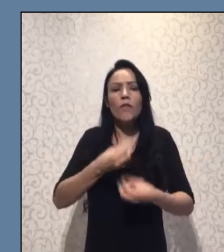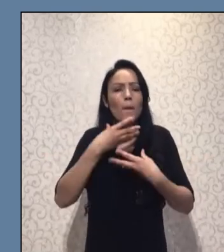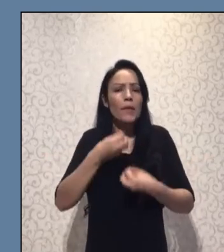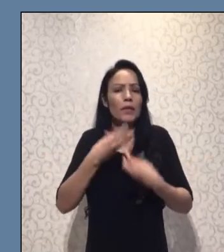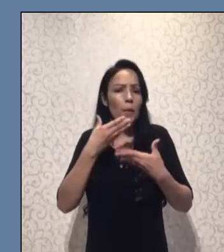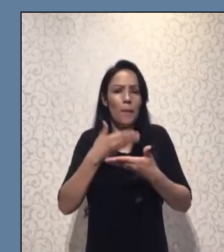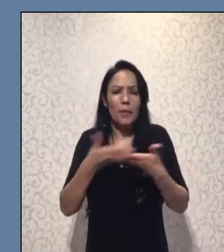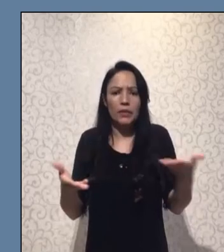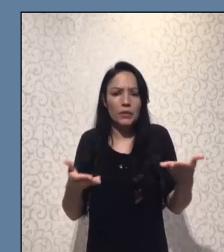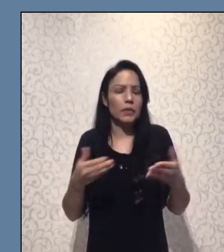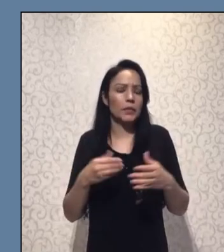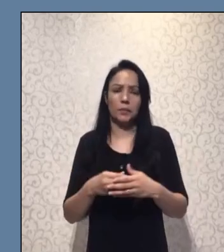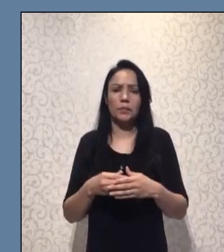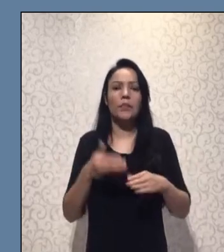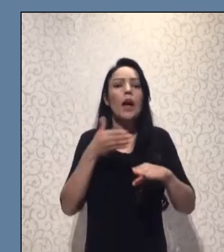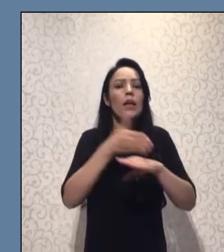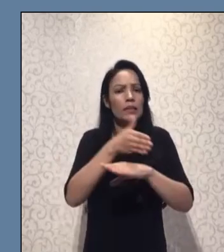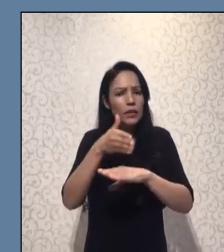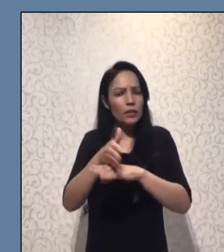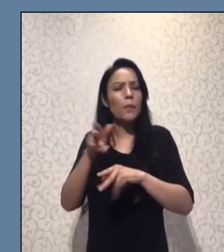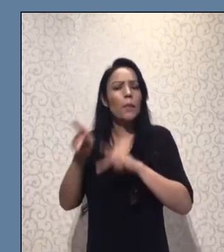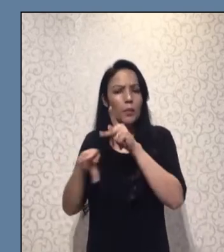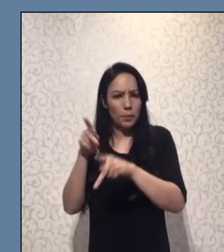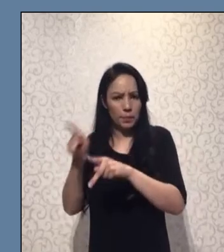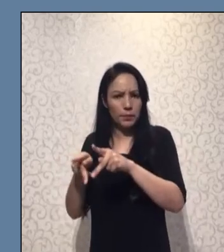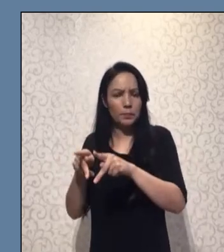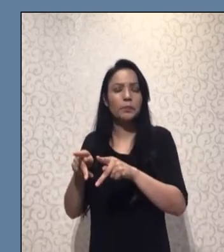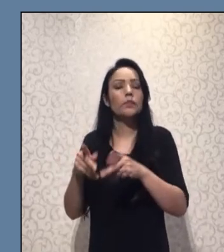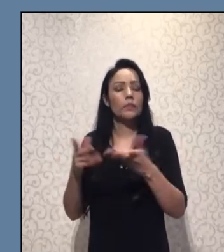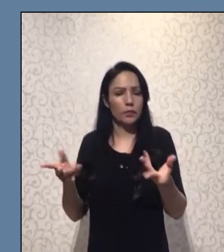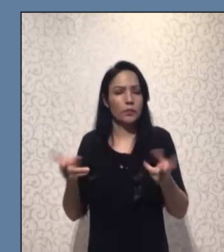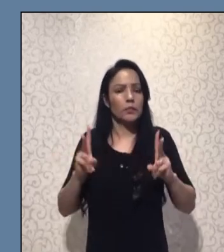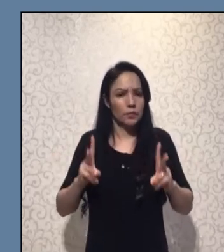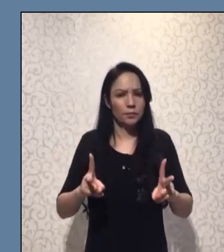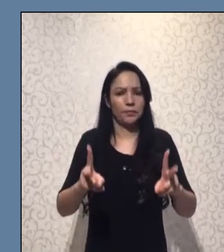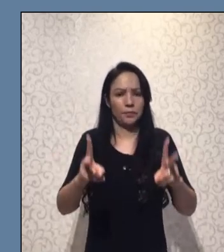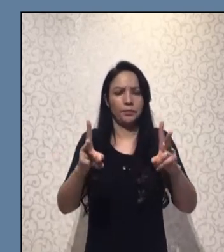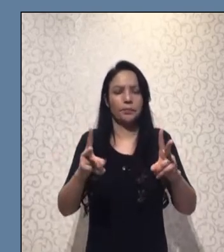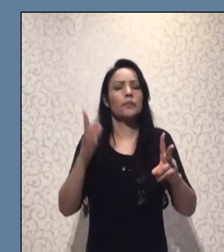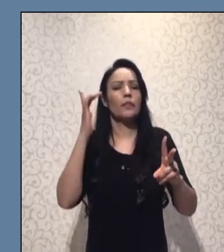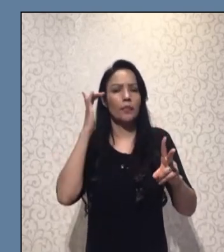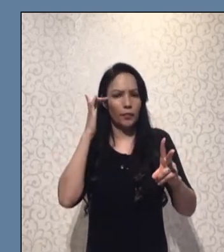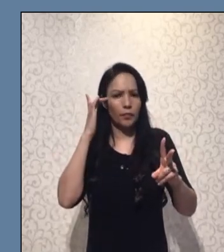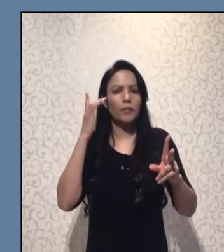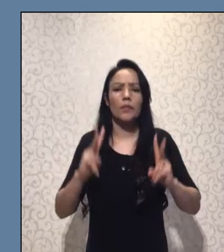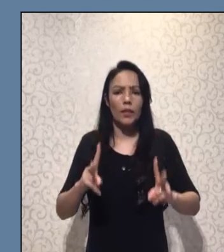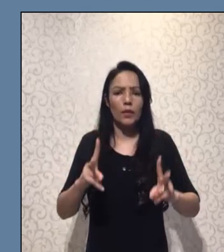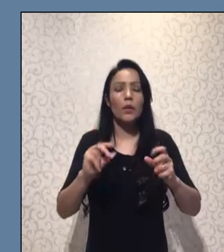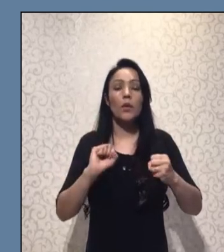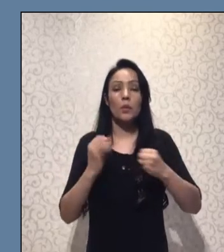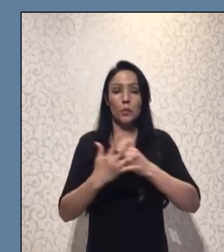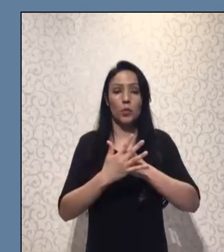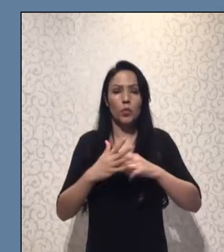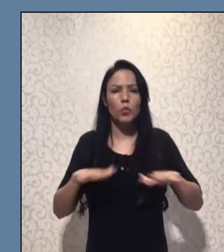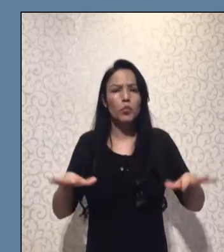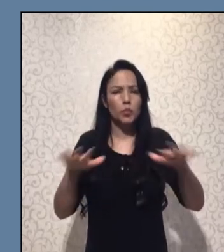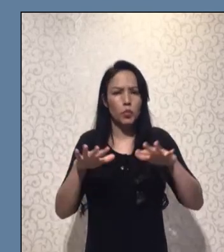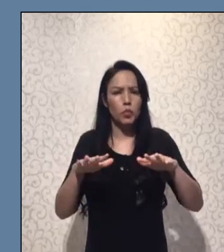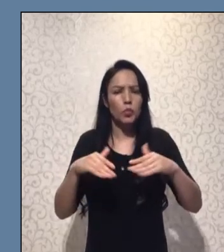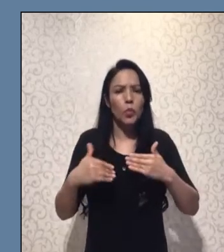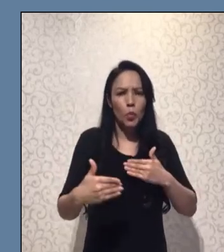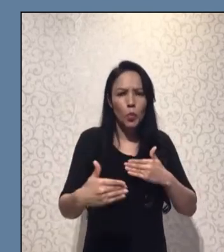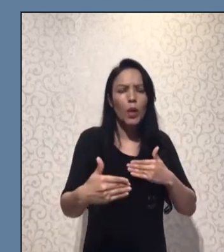o acesso ao público. Isso é uma coisa. Isso eu acho que continua. A partir da pandemia, quer dizer, é possível